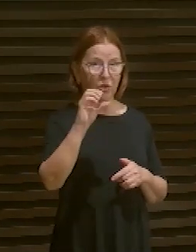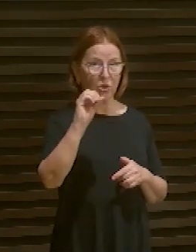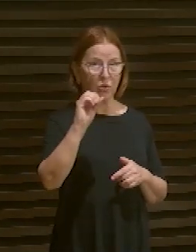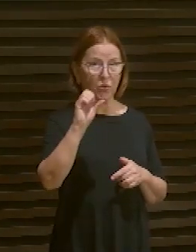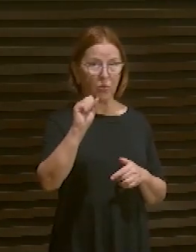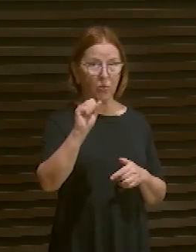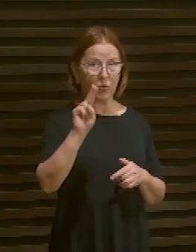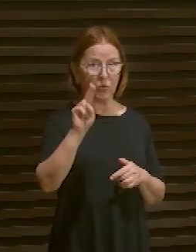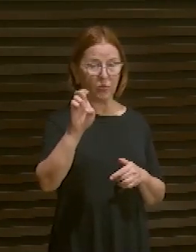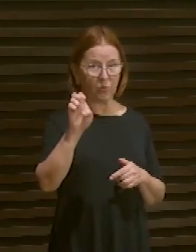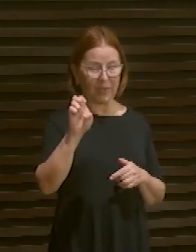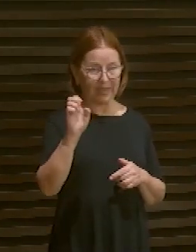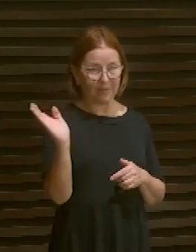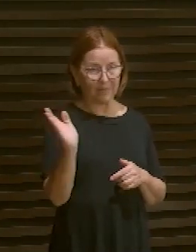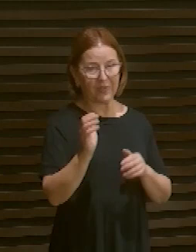entrou.